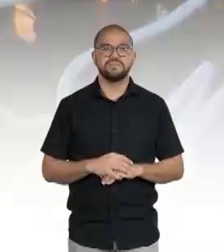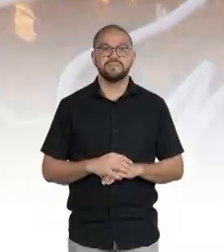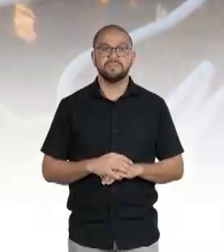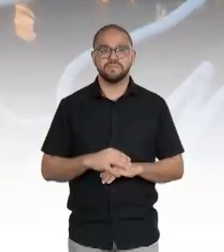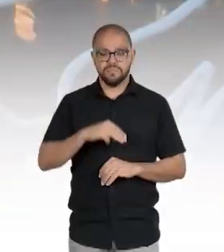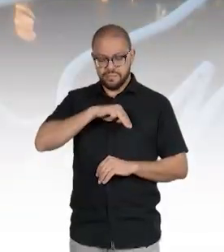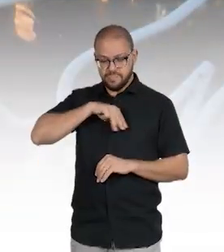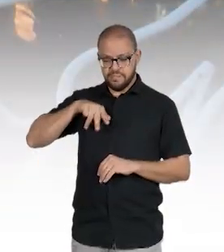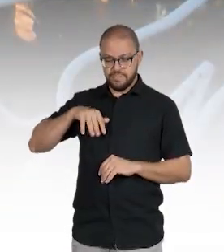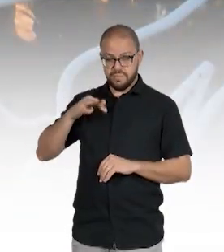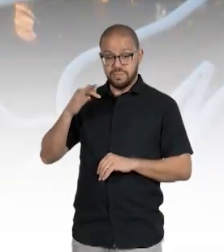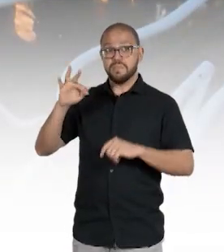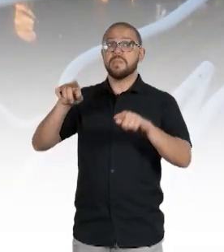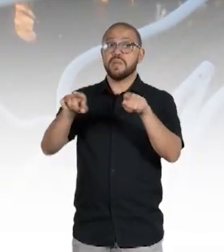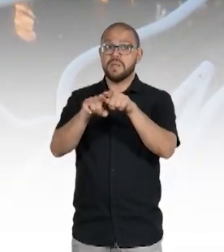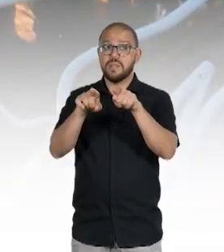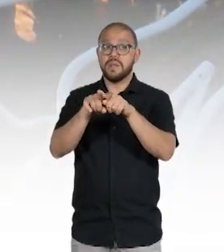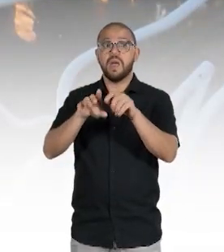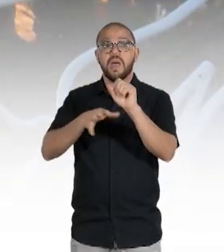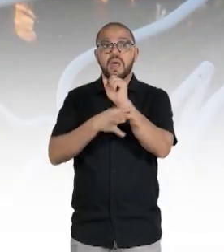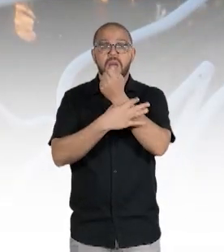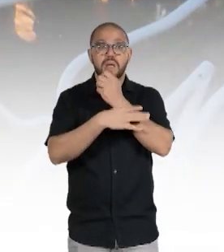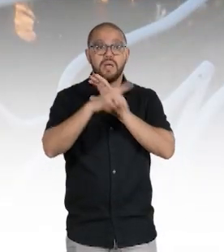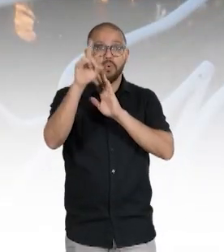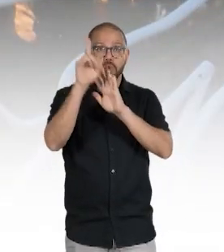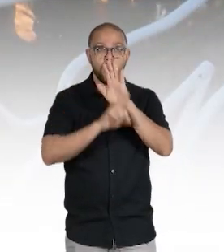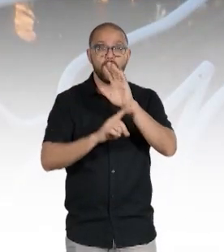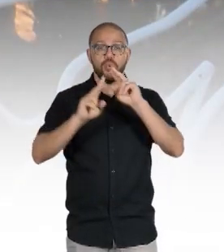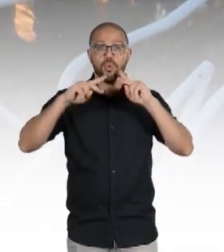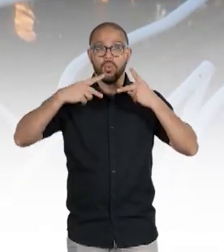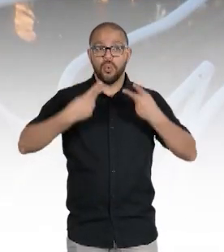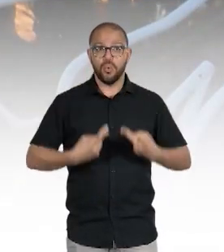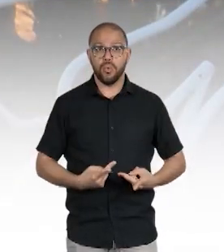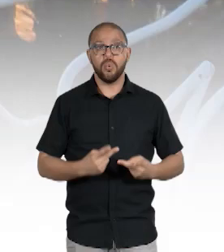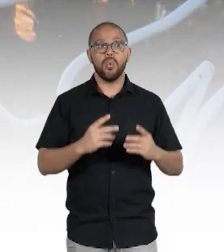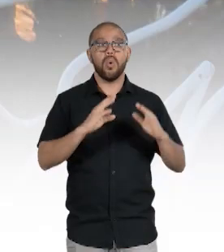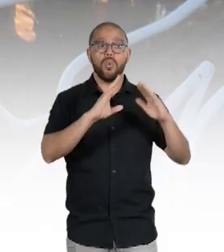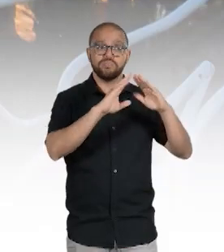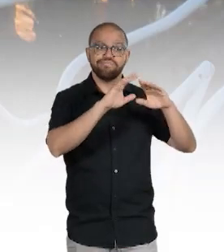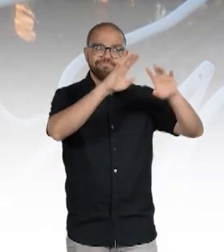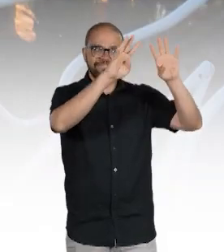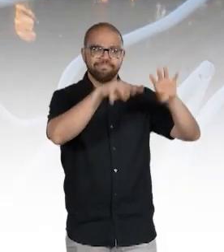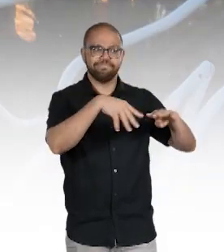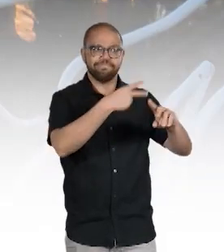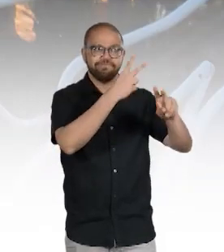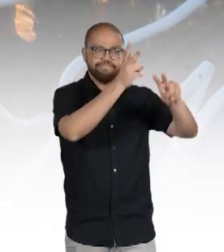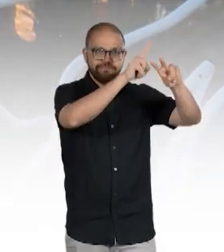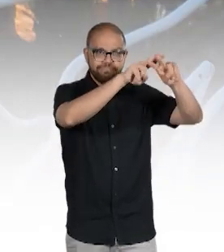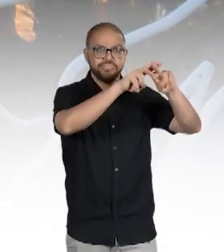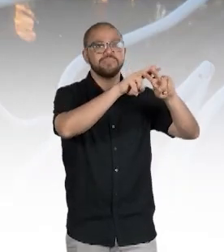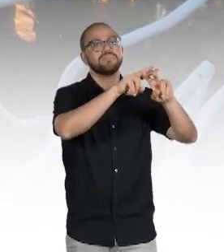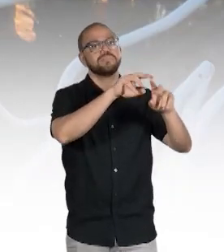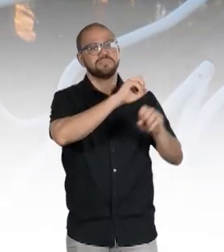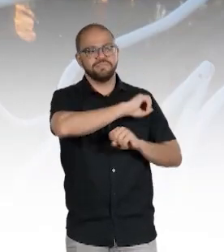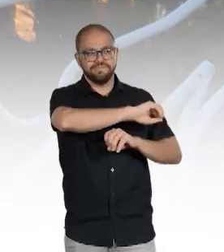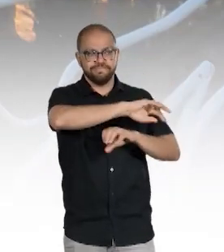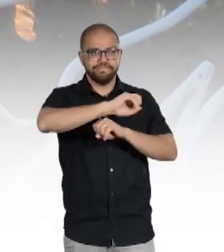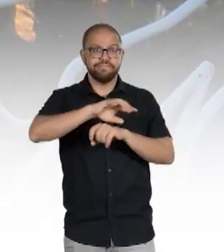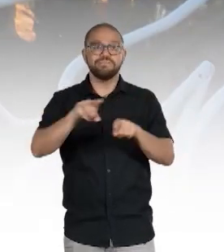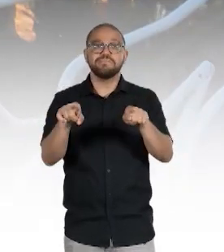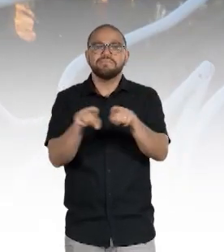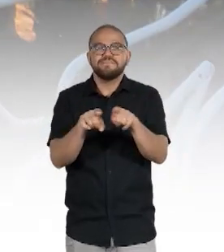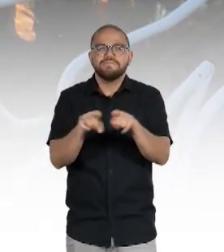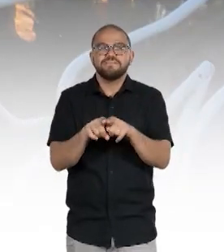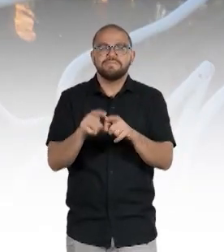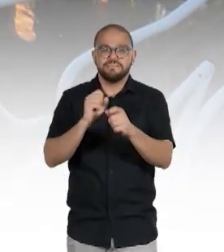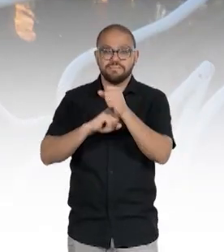O MPF também atuou na garantia dos direitos humanos em unidades prisionais e socioeducativas em Sergipe. Isso